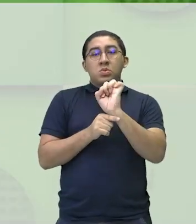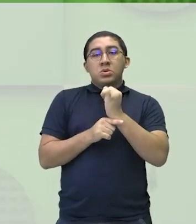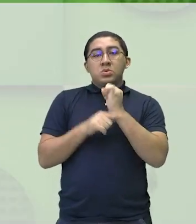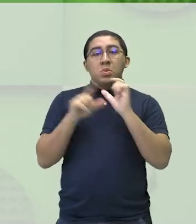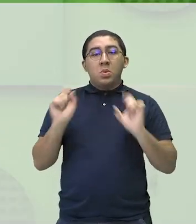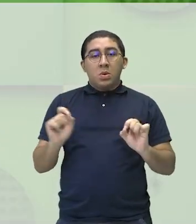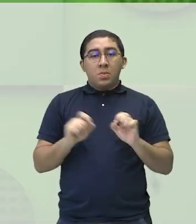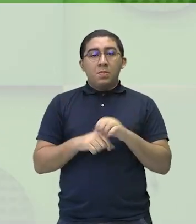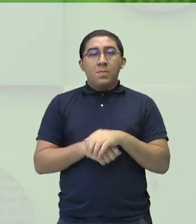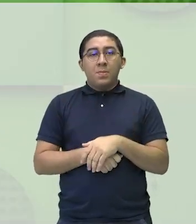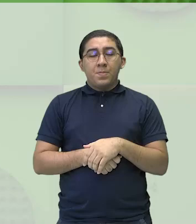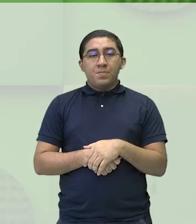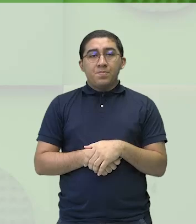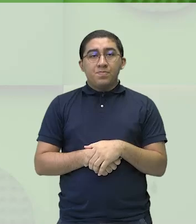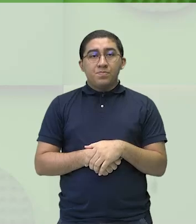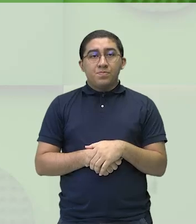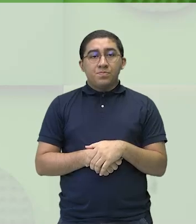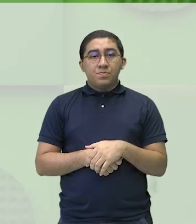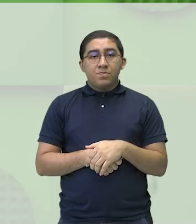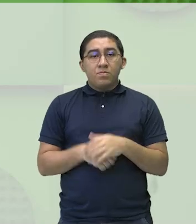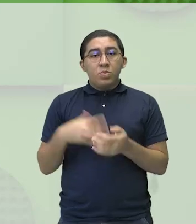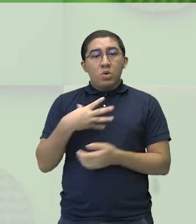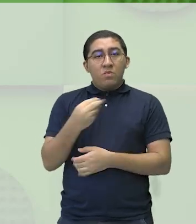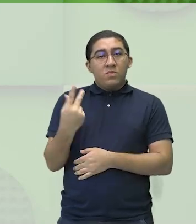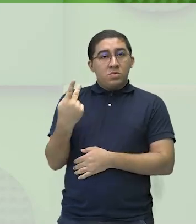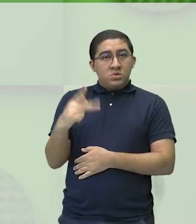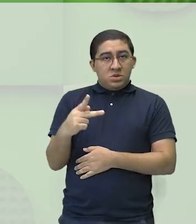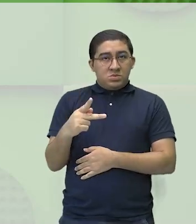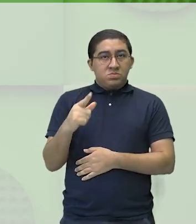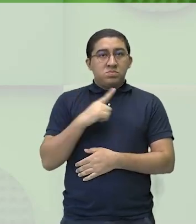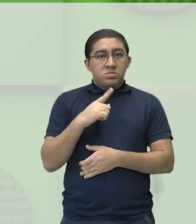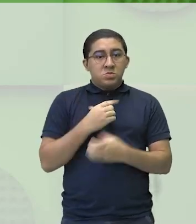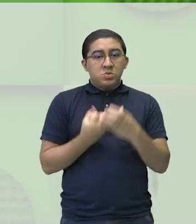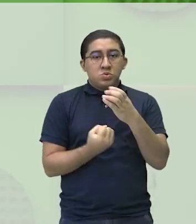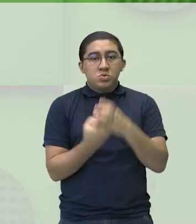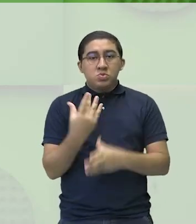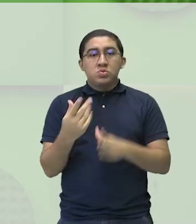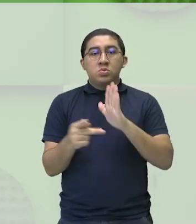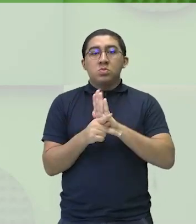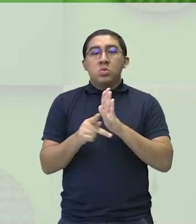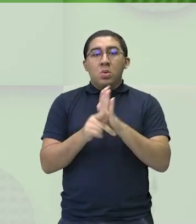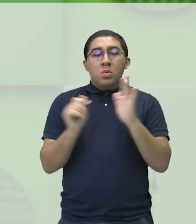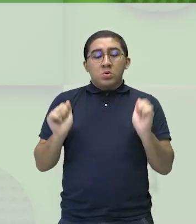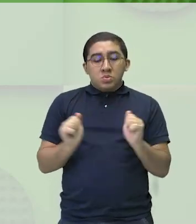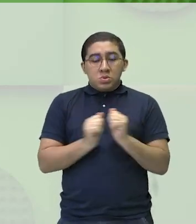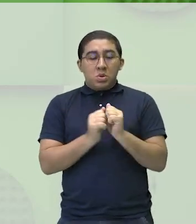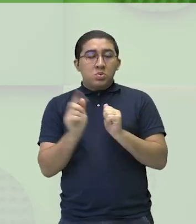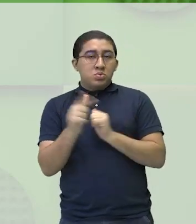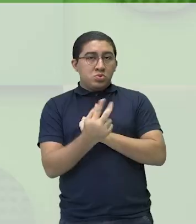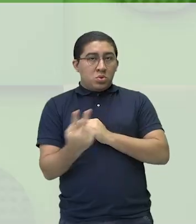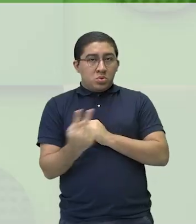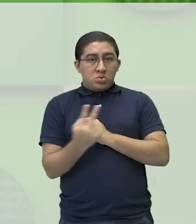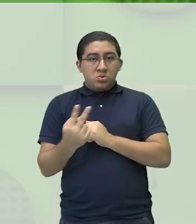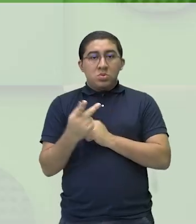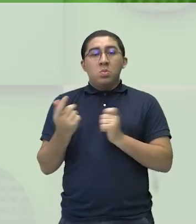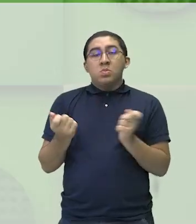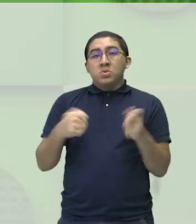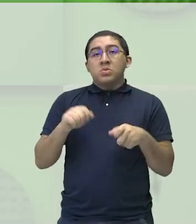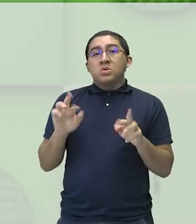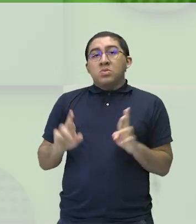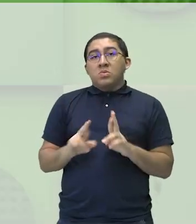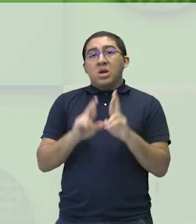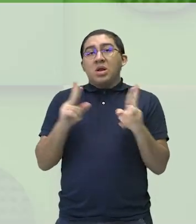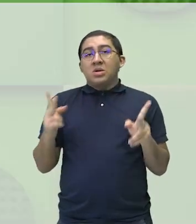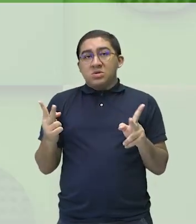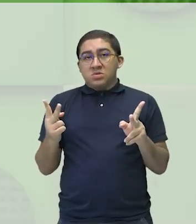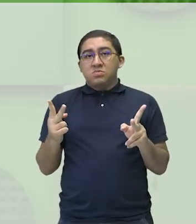que os descendentes que vão ser gerados a partir da junção dos gametas sejam diferentes entre